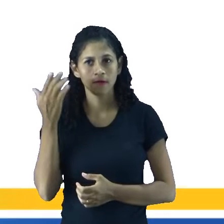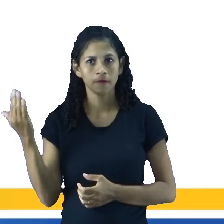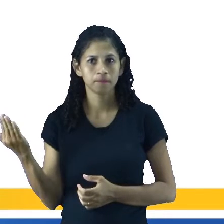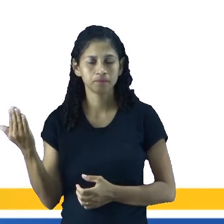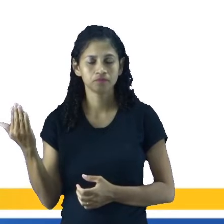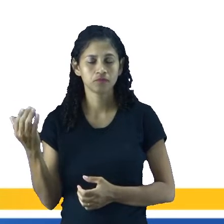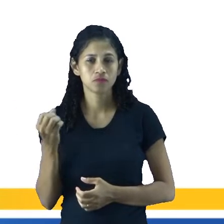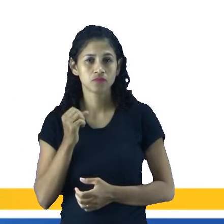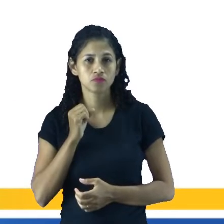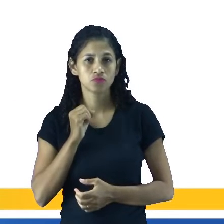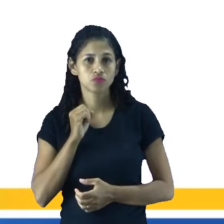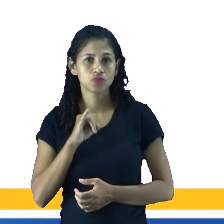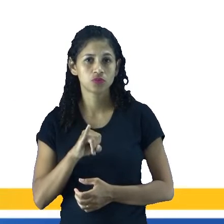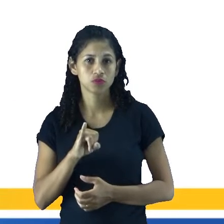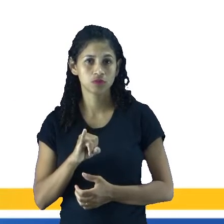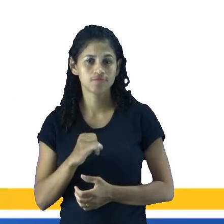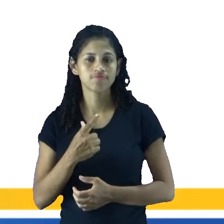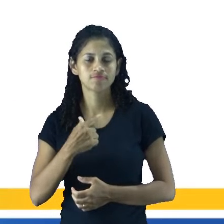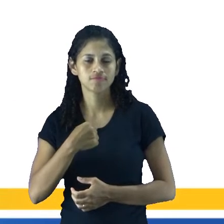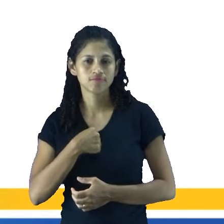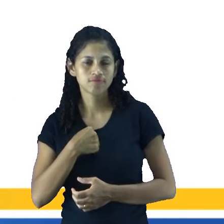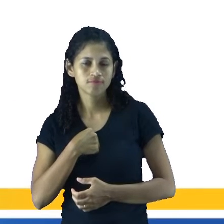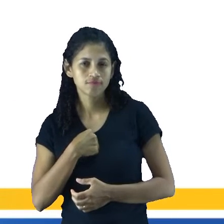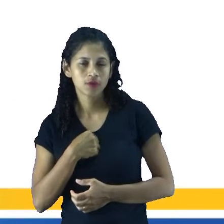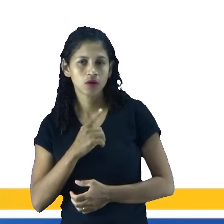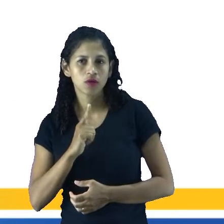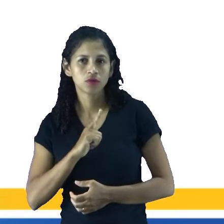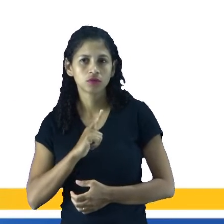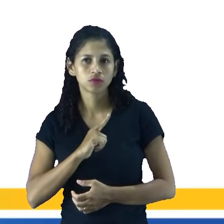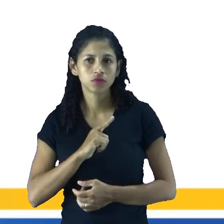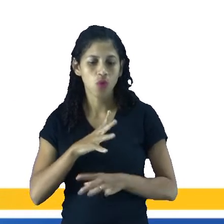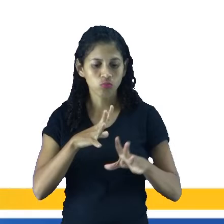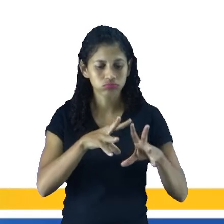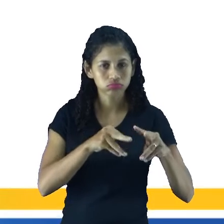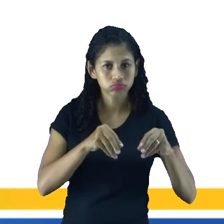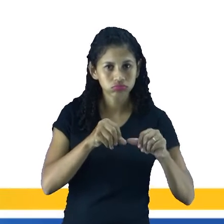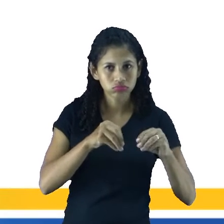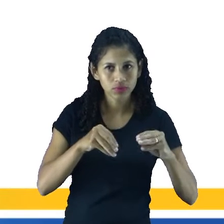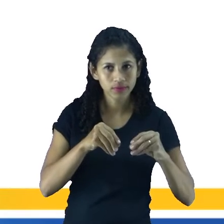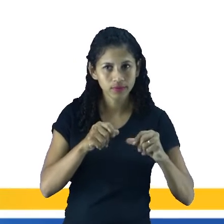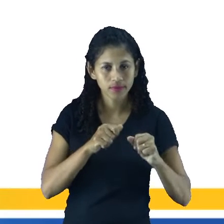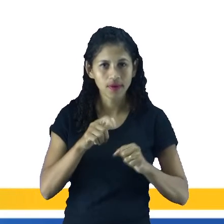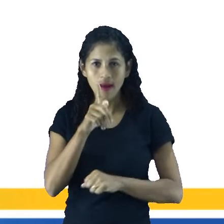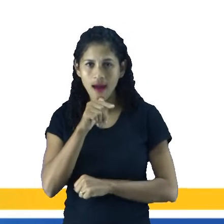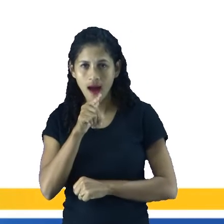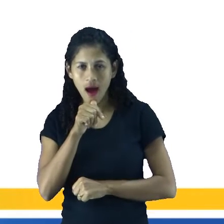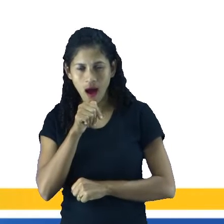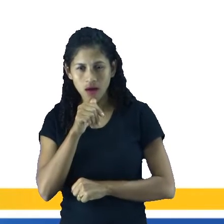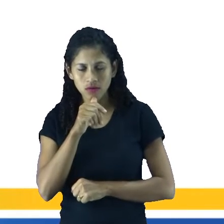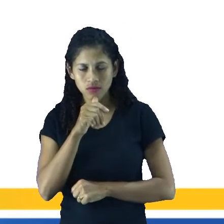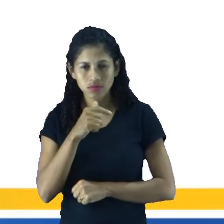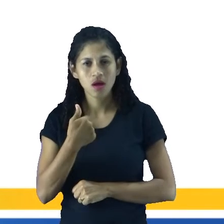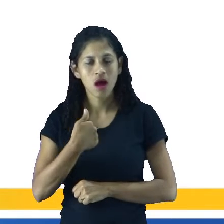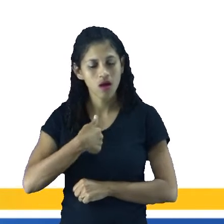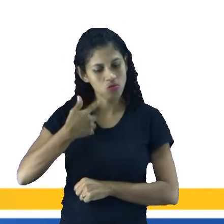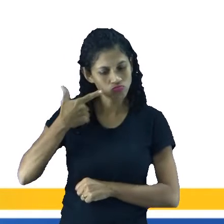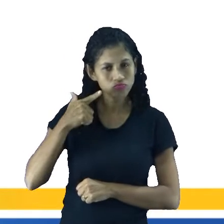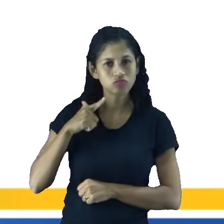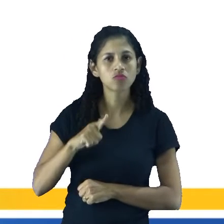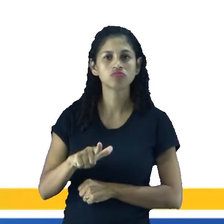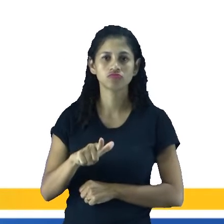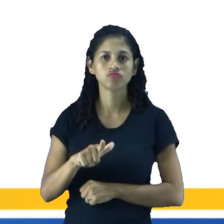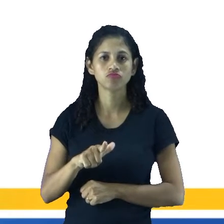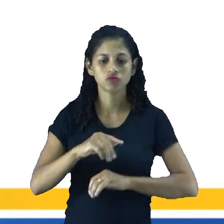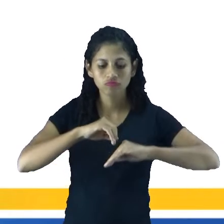que se eu tiver terra e água, eu consigo realizar essa separação. Inclusive, aparece uma pergunta